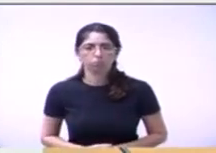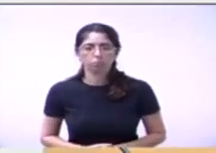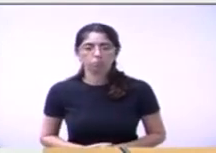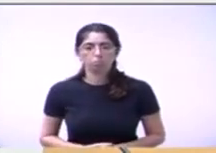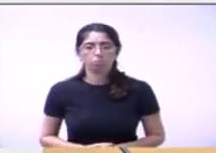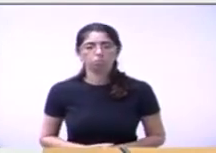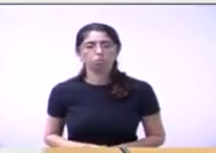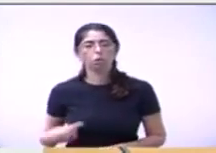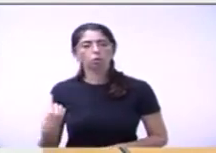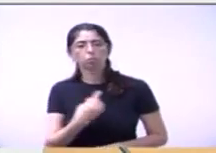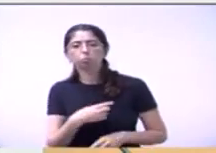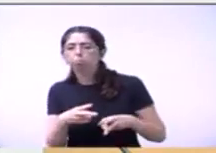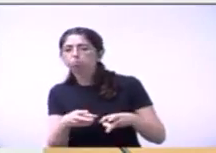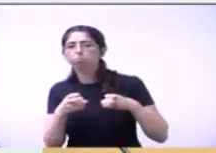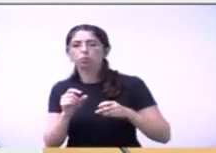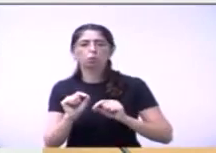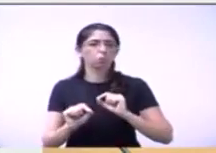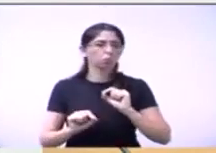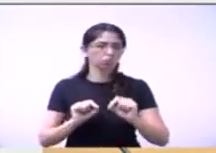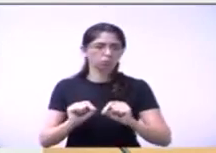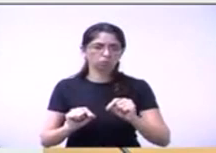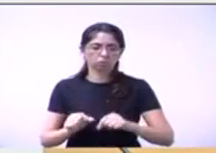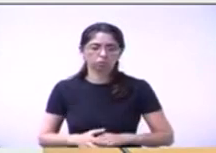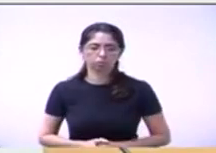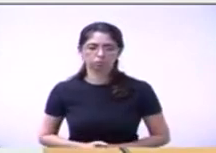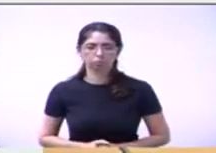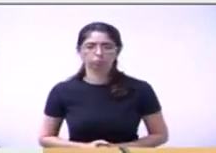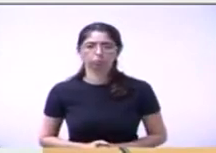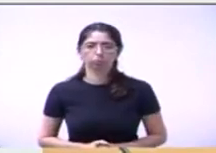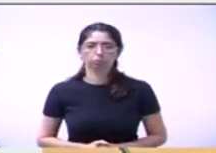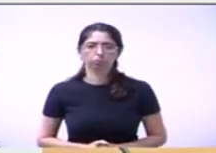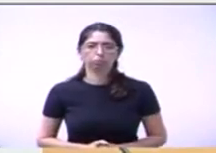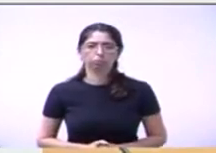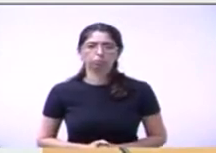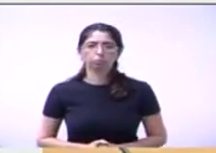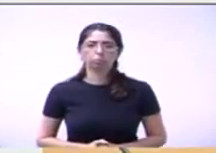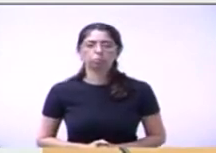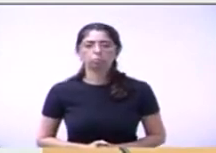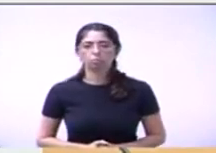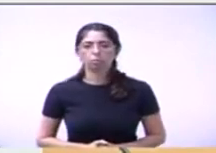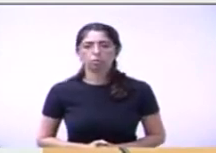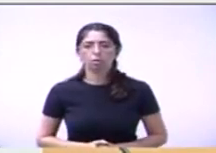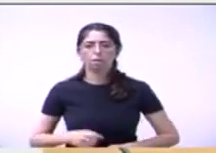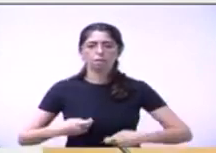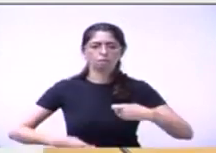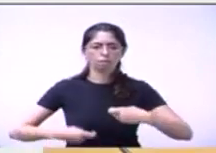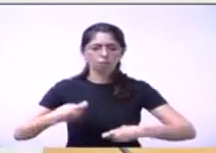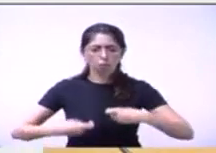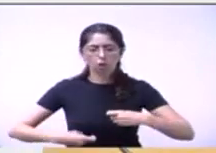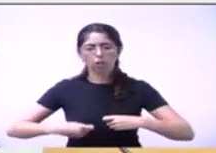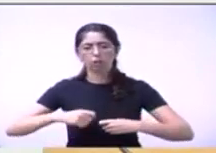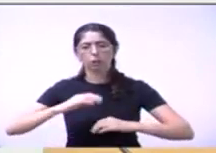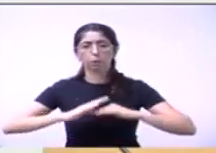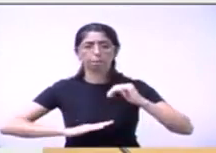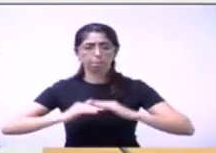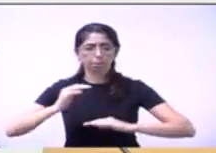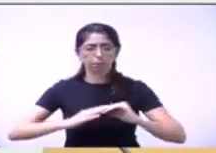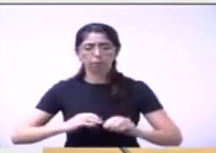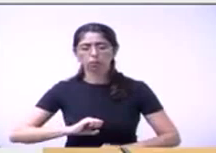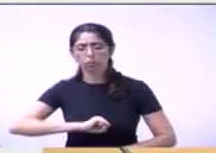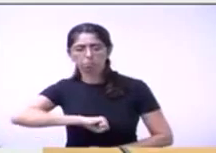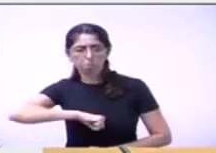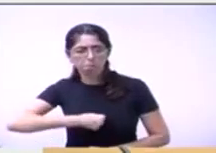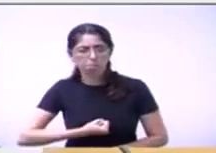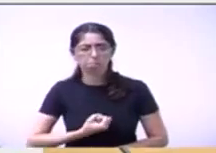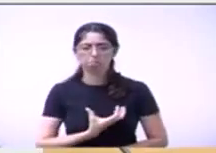vê também reproduzindo muitas dessas práticas, desses discursos do ódio.